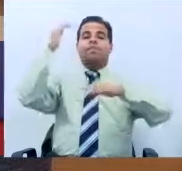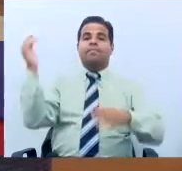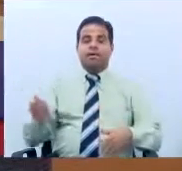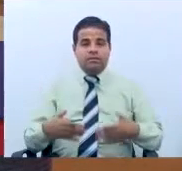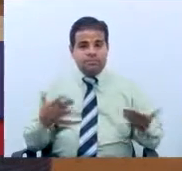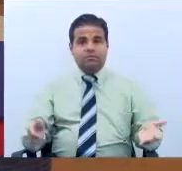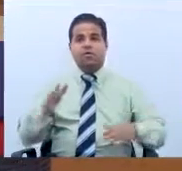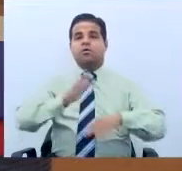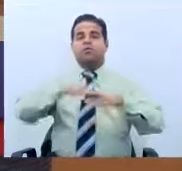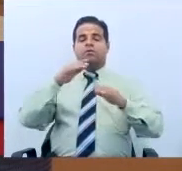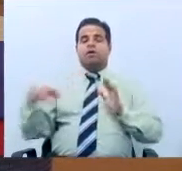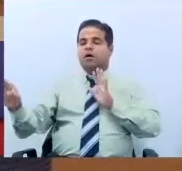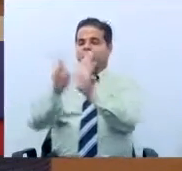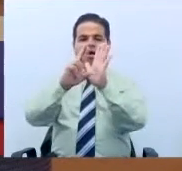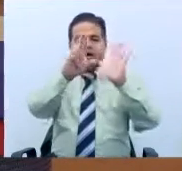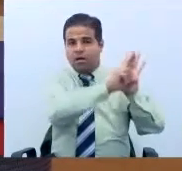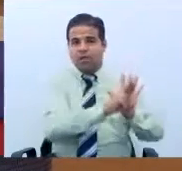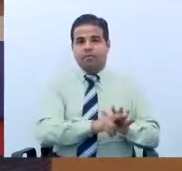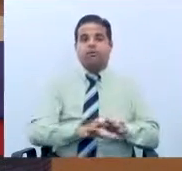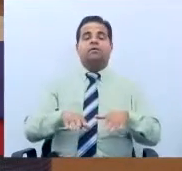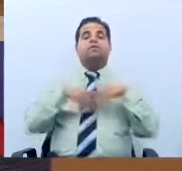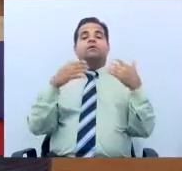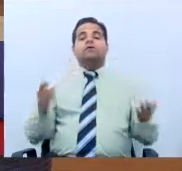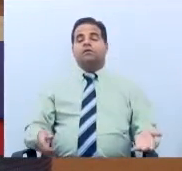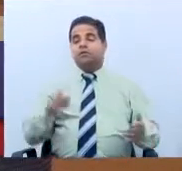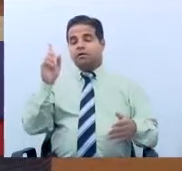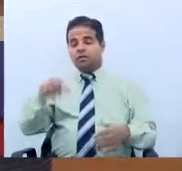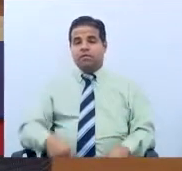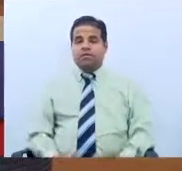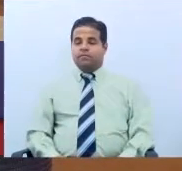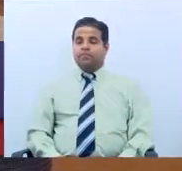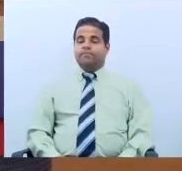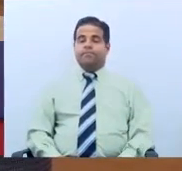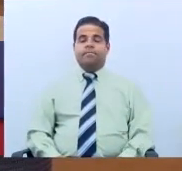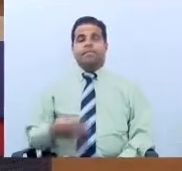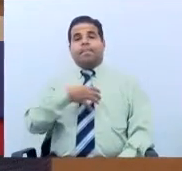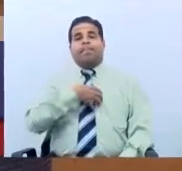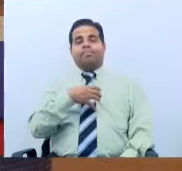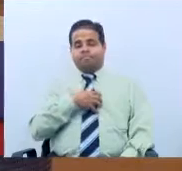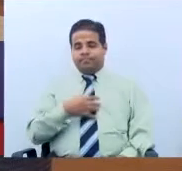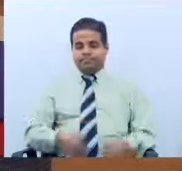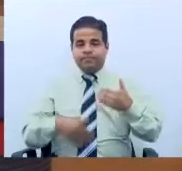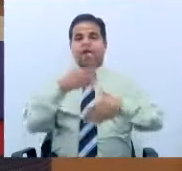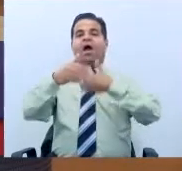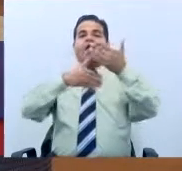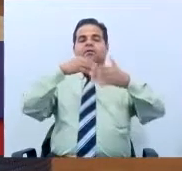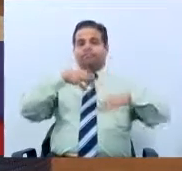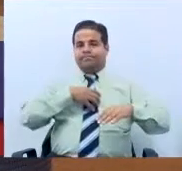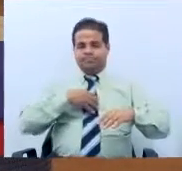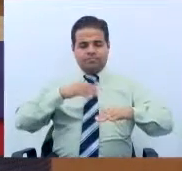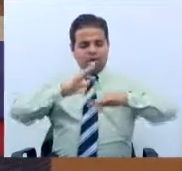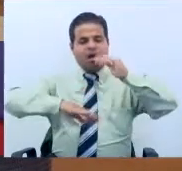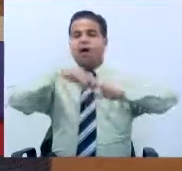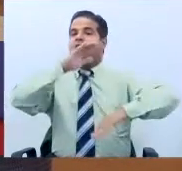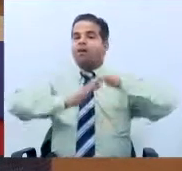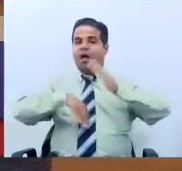o que eu queria mais repercutir aqui? São as, de maneira neutra, de maneira,